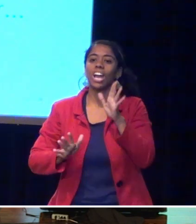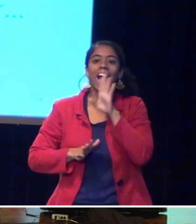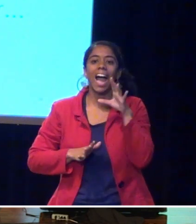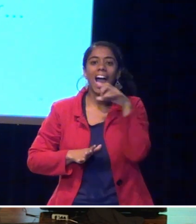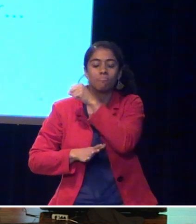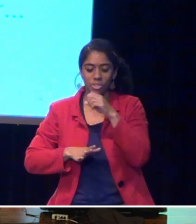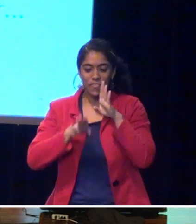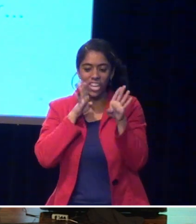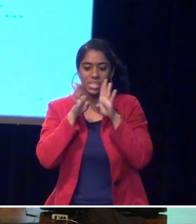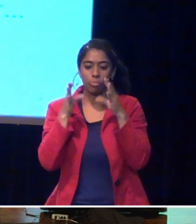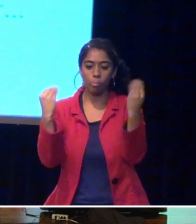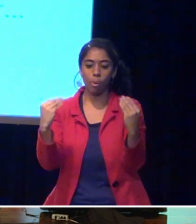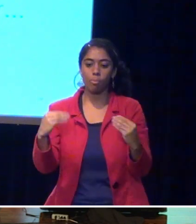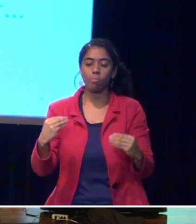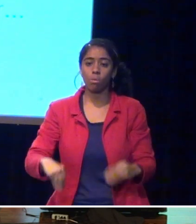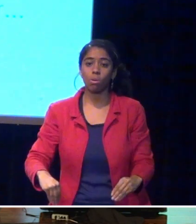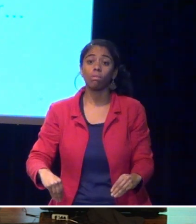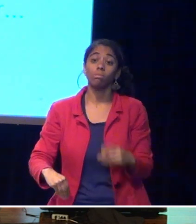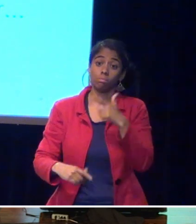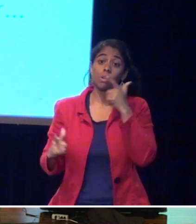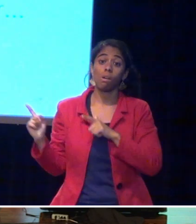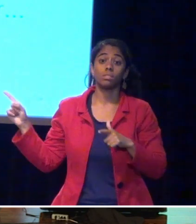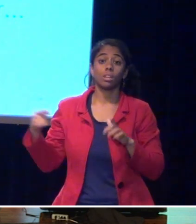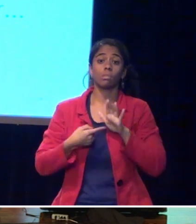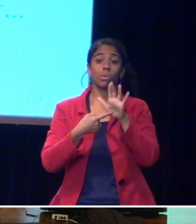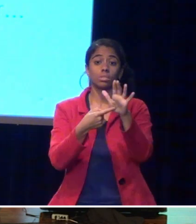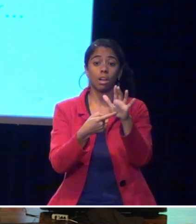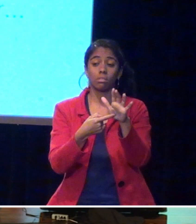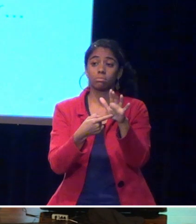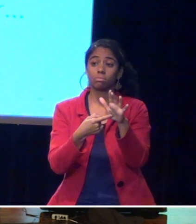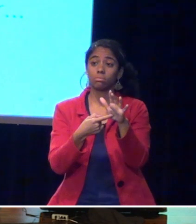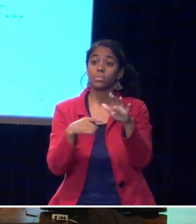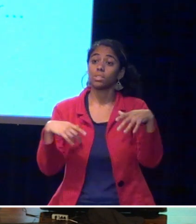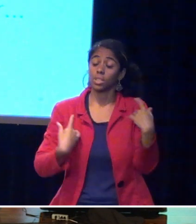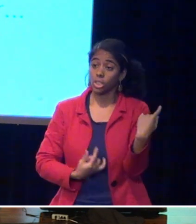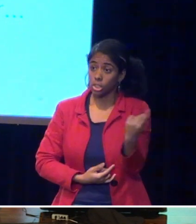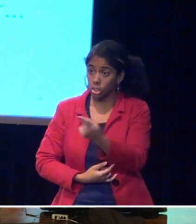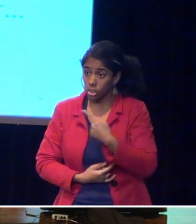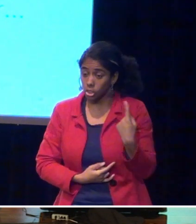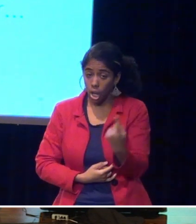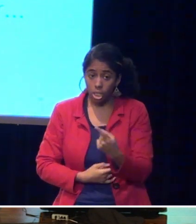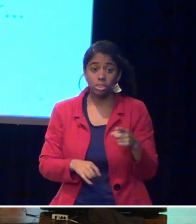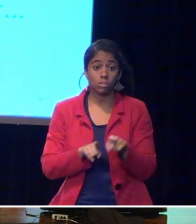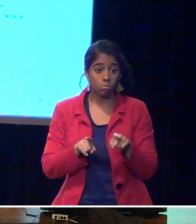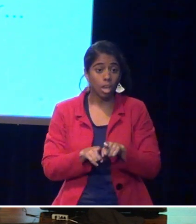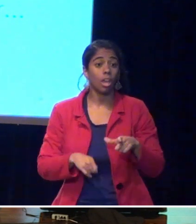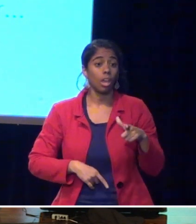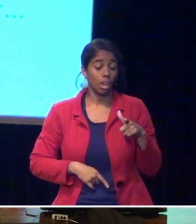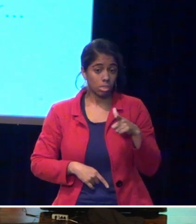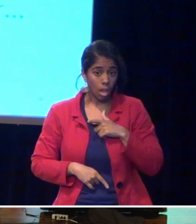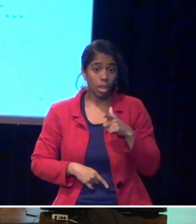essa comunicação, né? E nós estamos livres de mediadores. Ninguém fala o que a gente pode ou